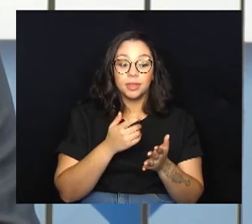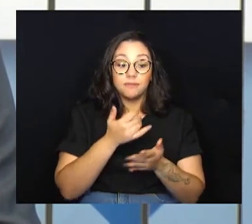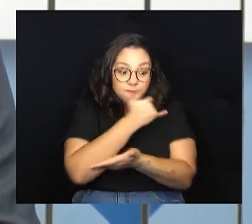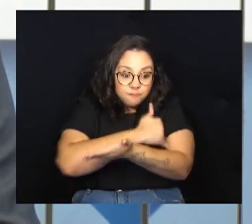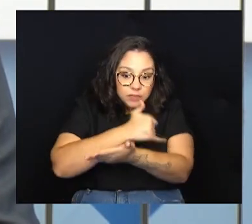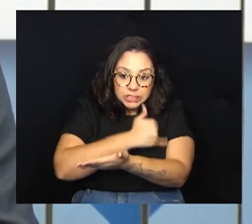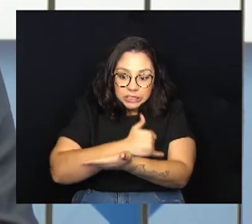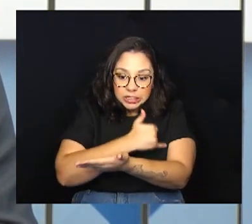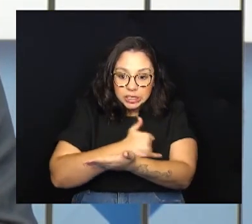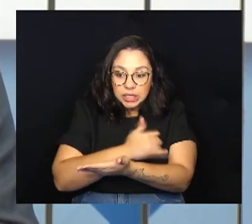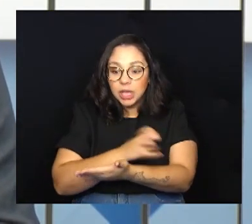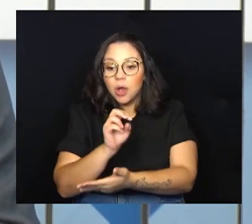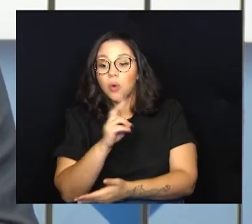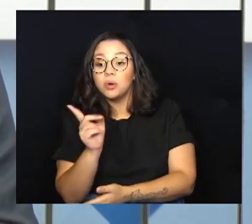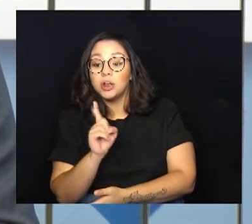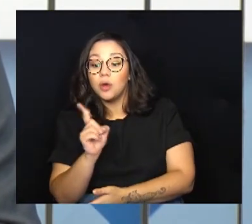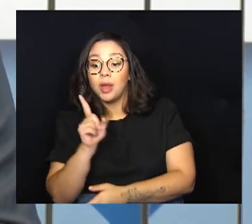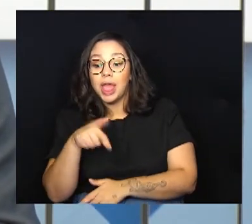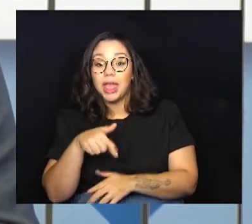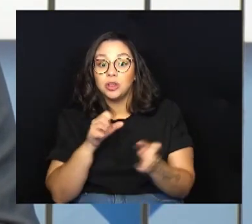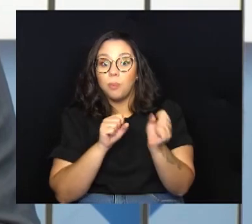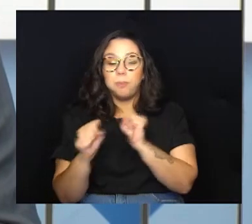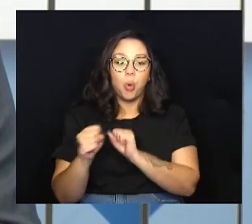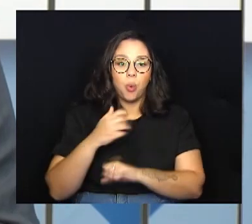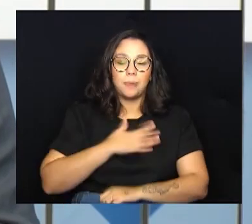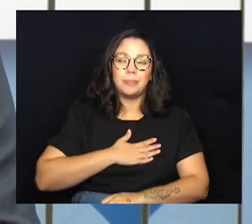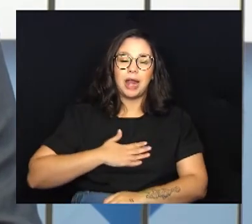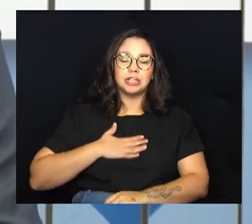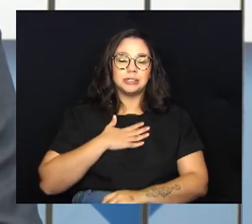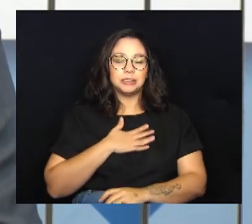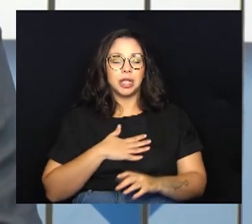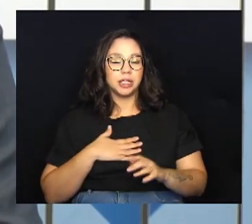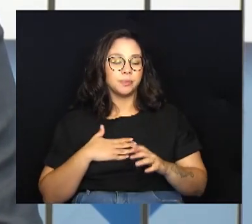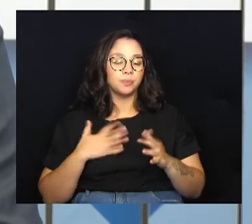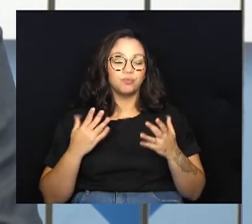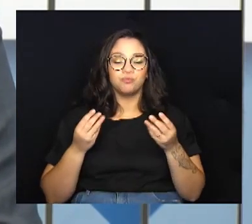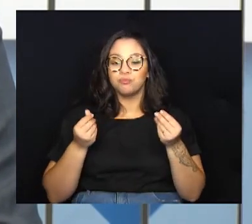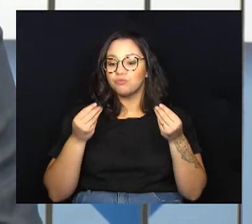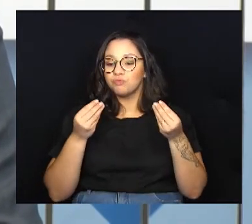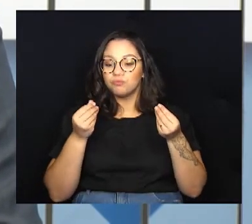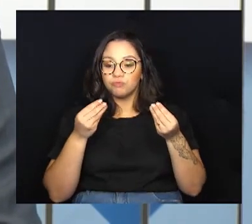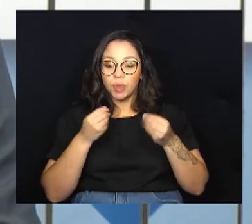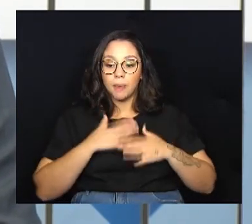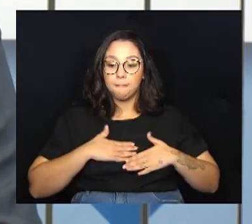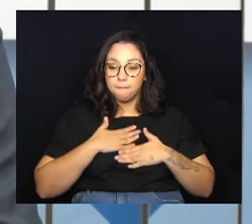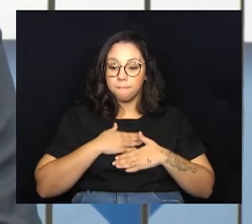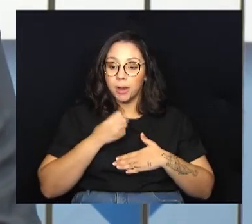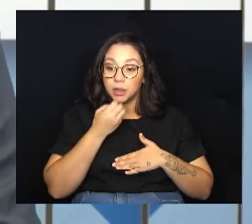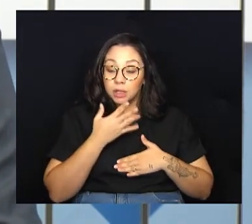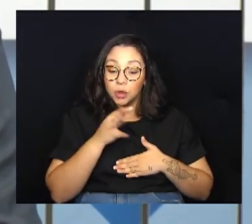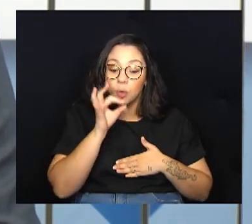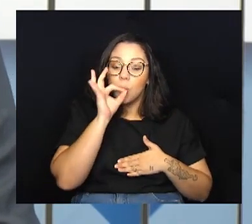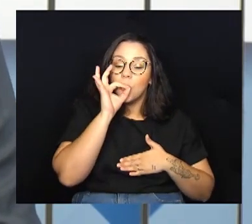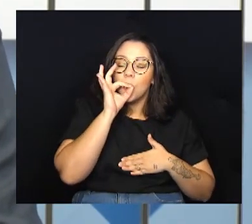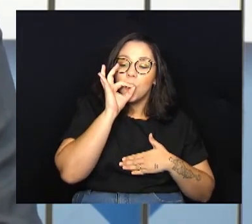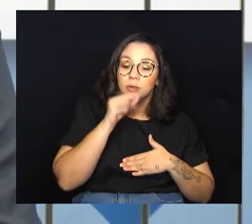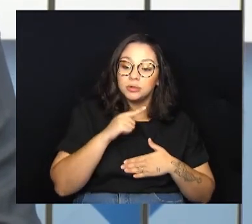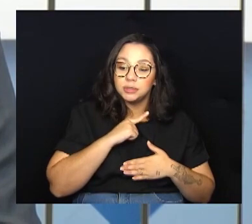Cloud9, Selva, tem tantos nomes que hoje são utilizados. E os meios de consumo também tornam-se mais interessantes para o